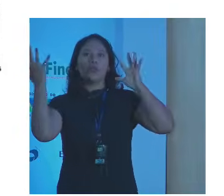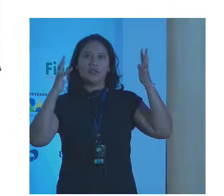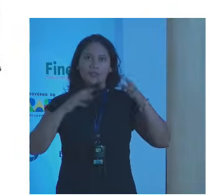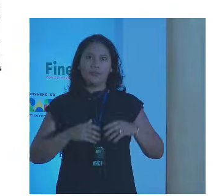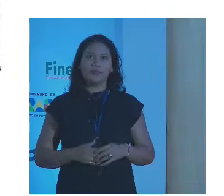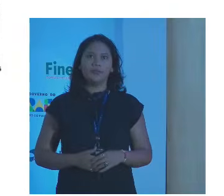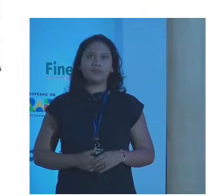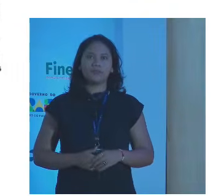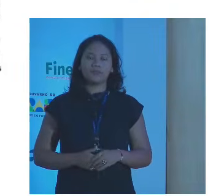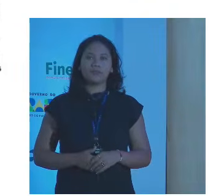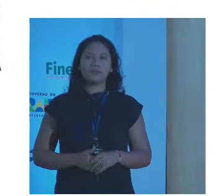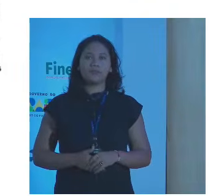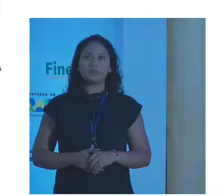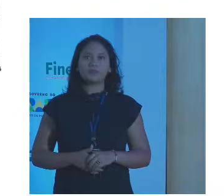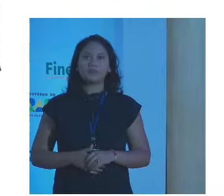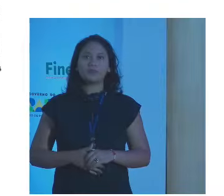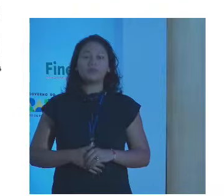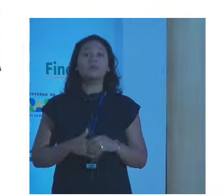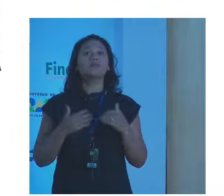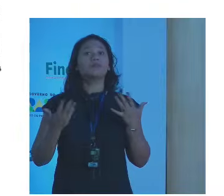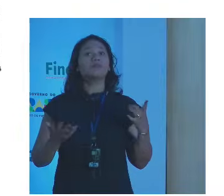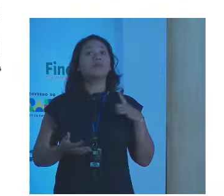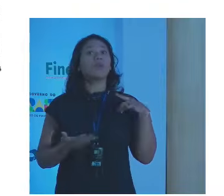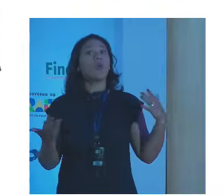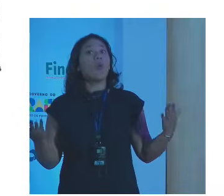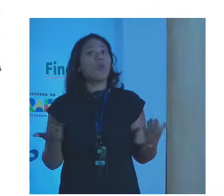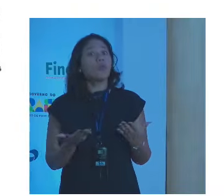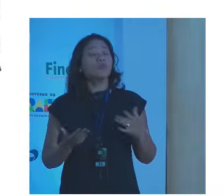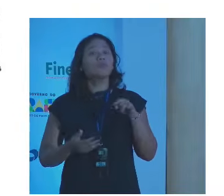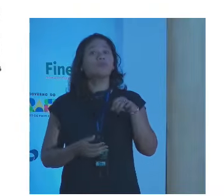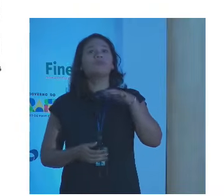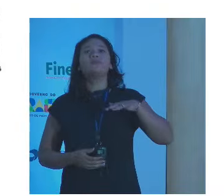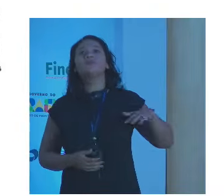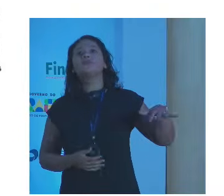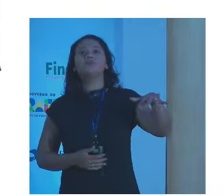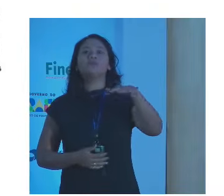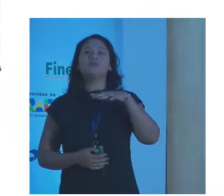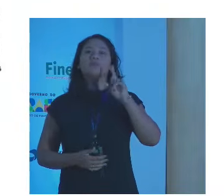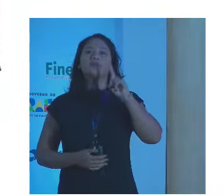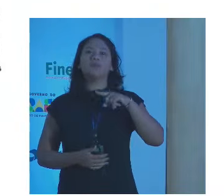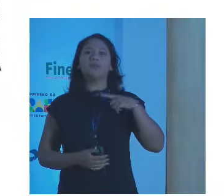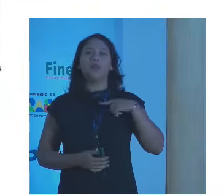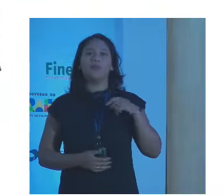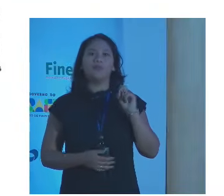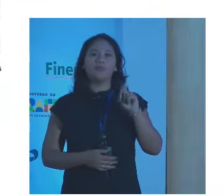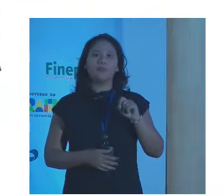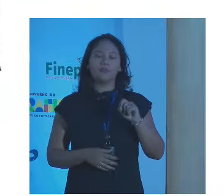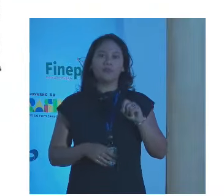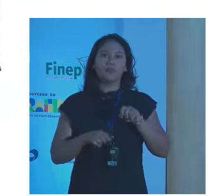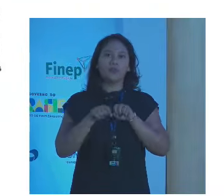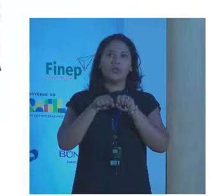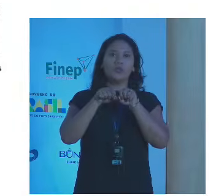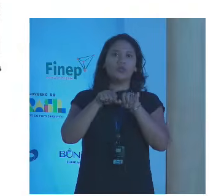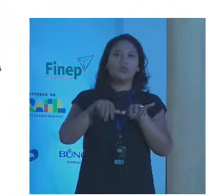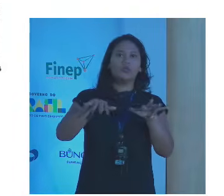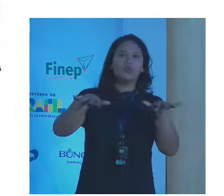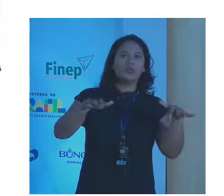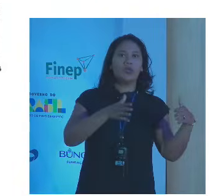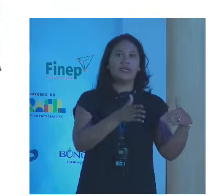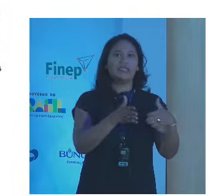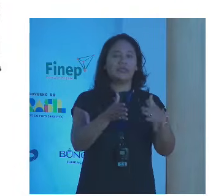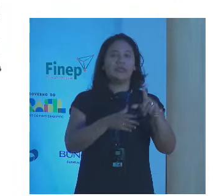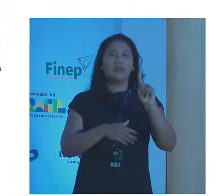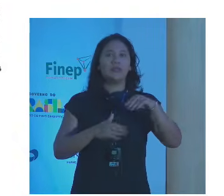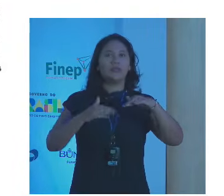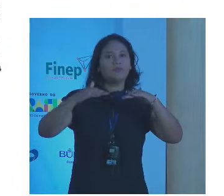né? Então, a gente tem hoje um cenário, né, onde a grande vazão do rio Amazonas faz frente aí